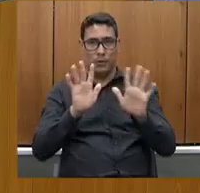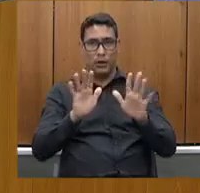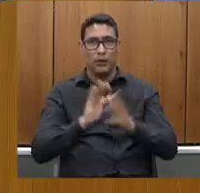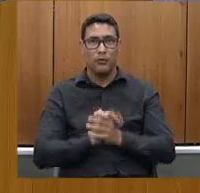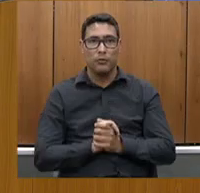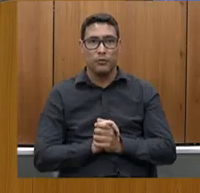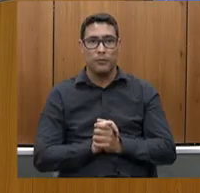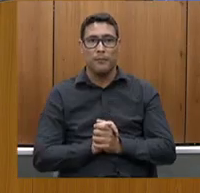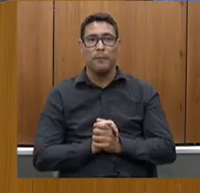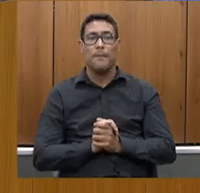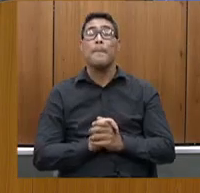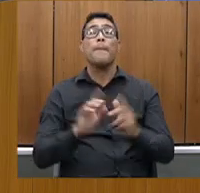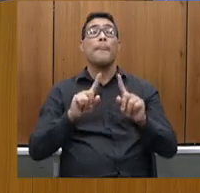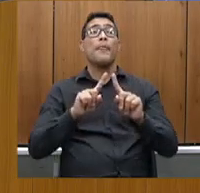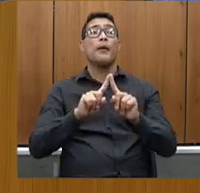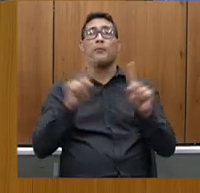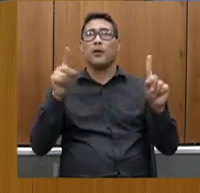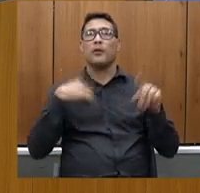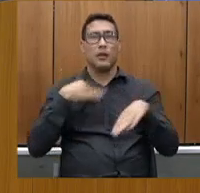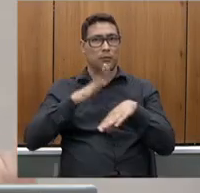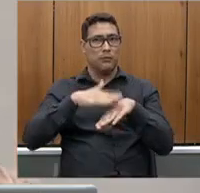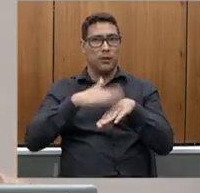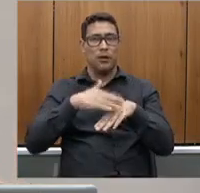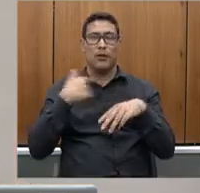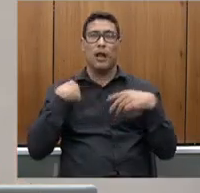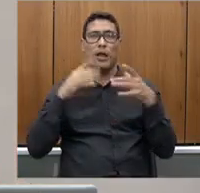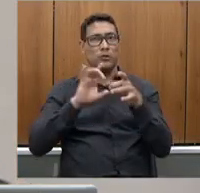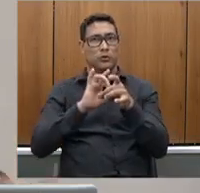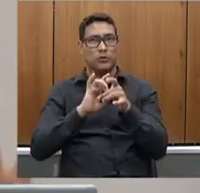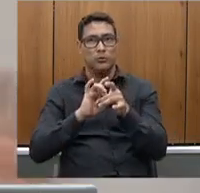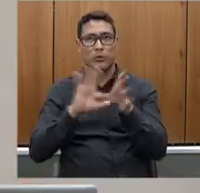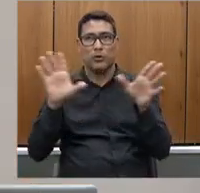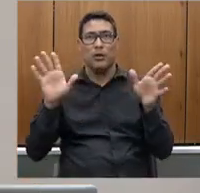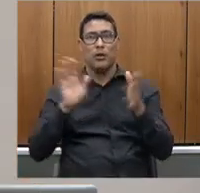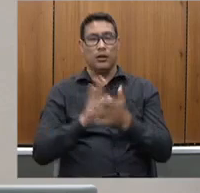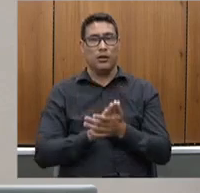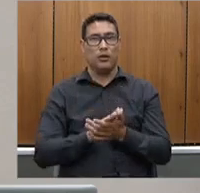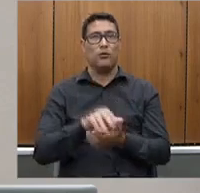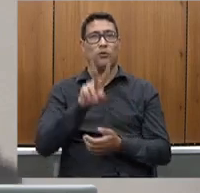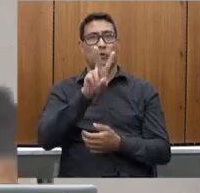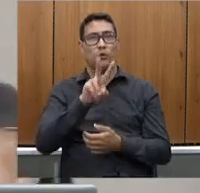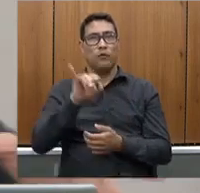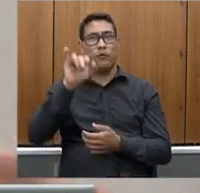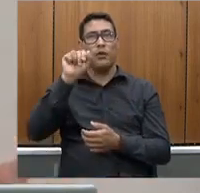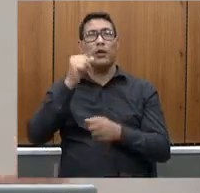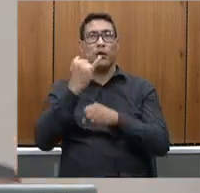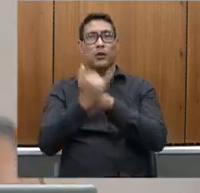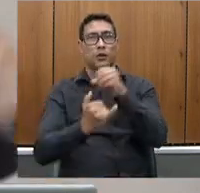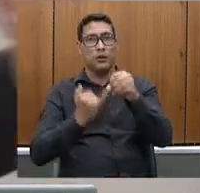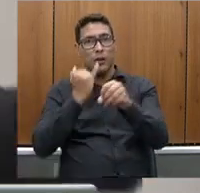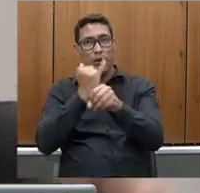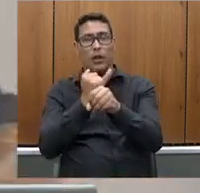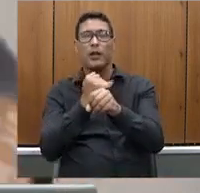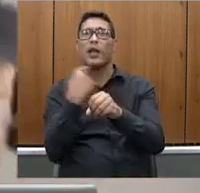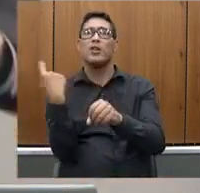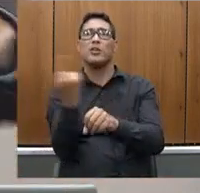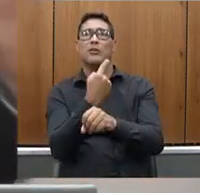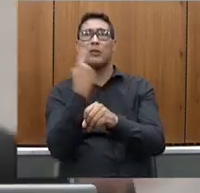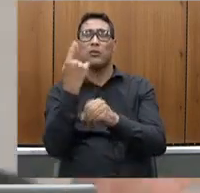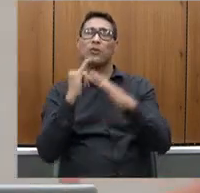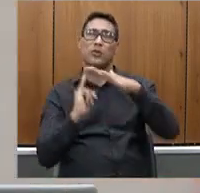Essa é a disponibilização via internet para toda a instituição aí tem que trabalhar